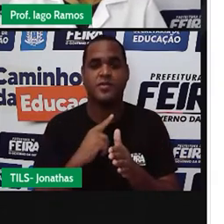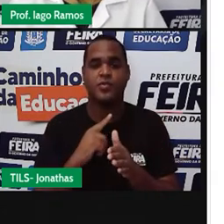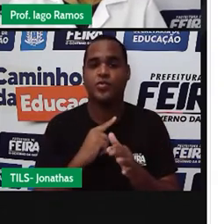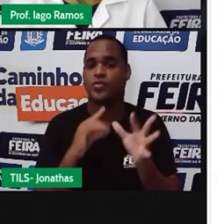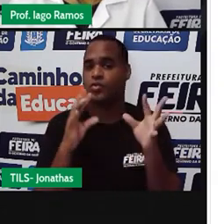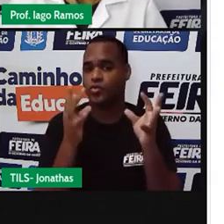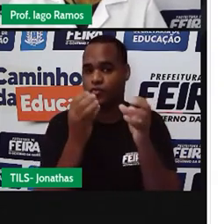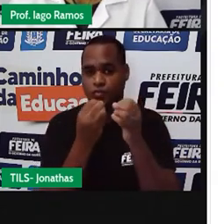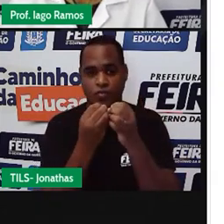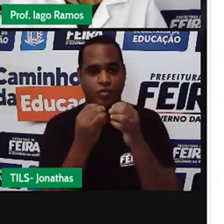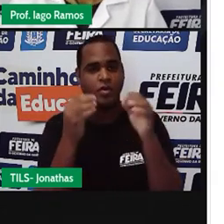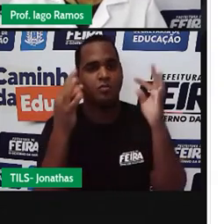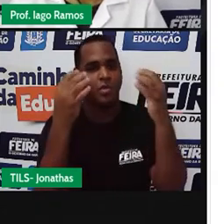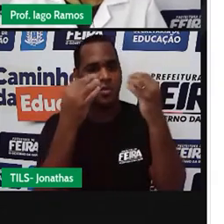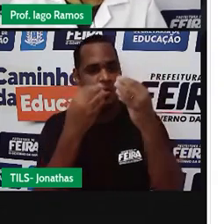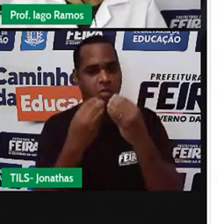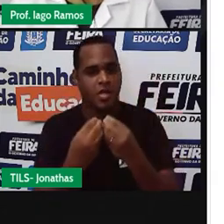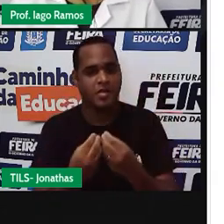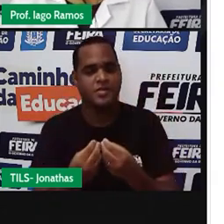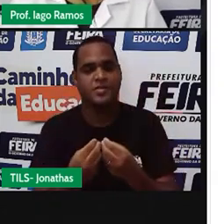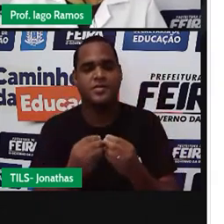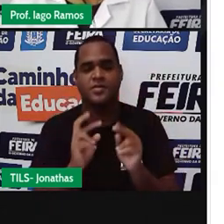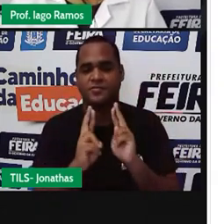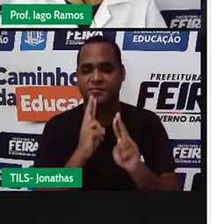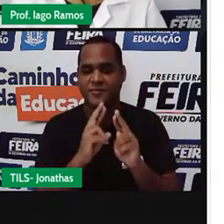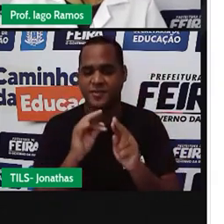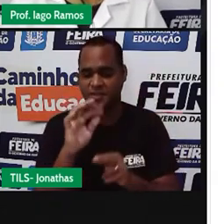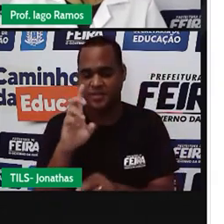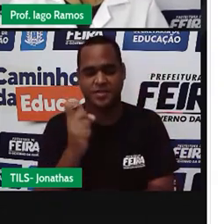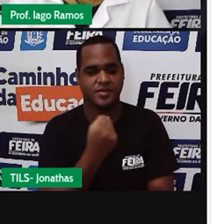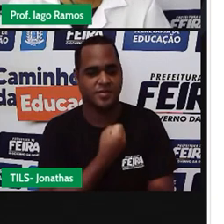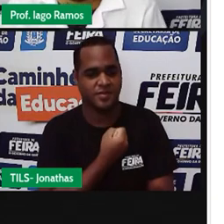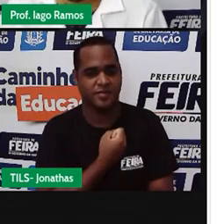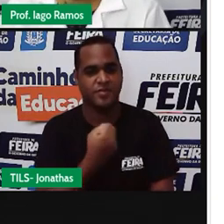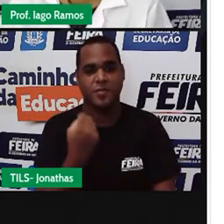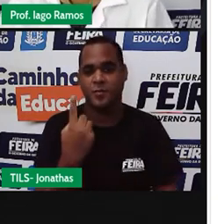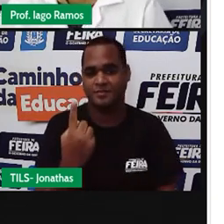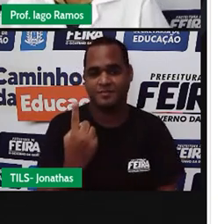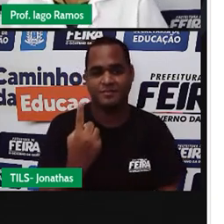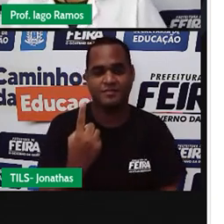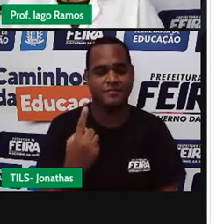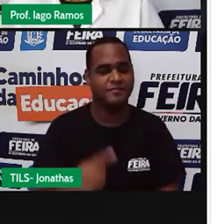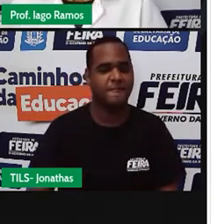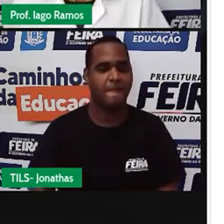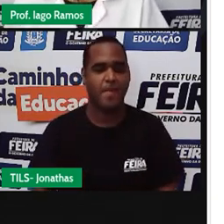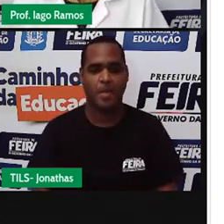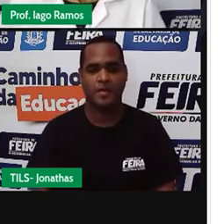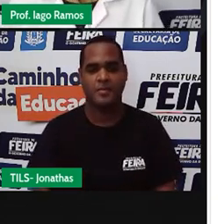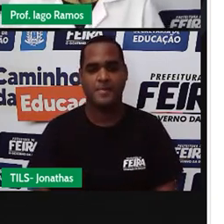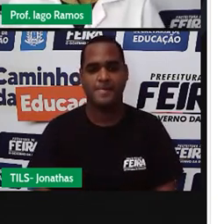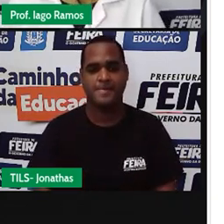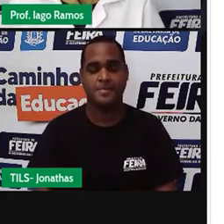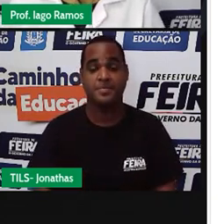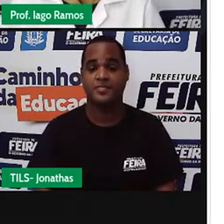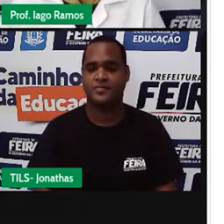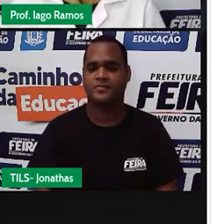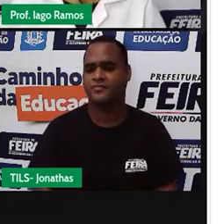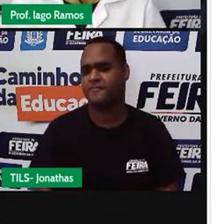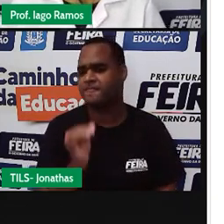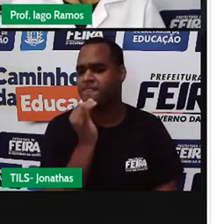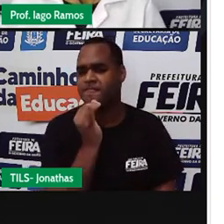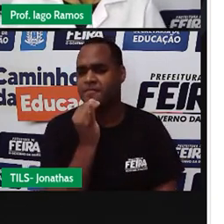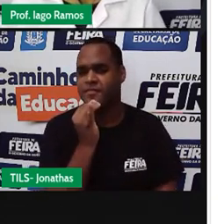expressão gigantona calculada O resultado é o número um tão Qual dos Estudantes